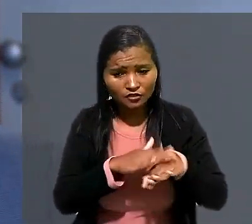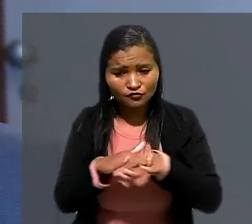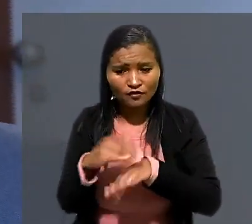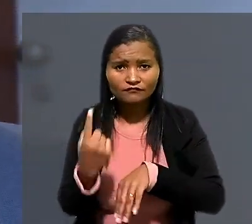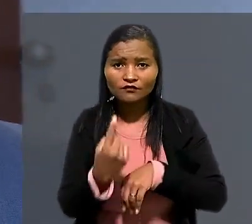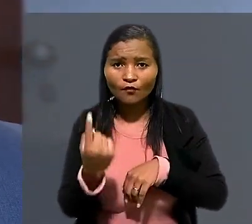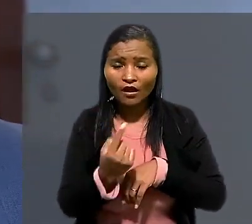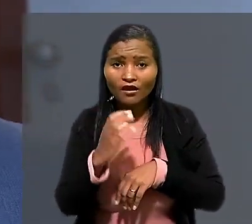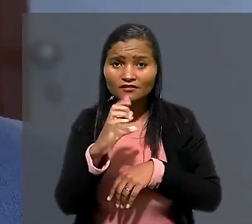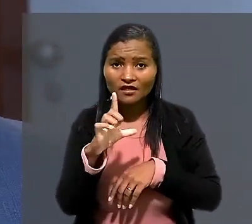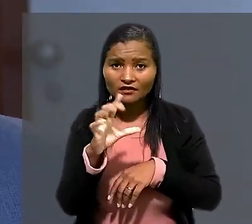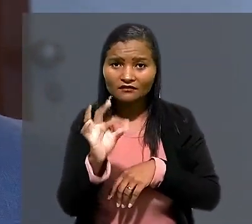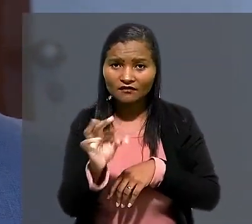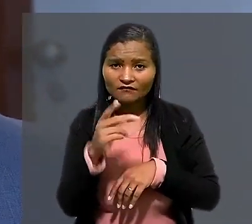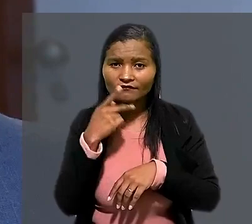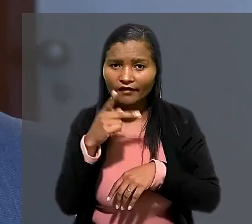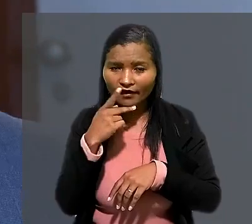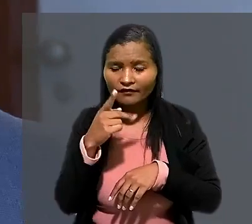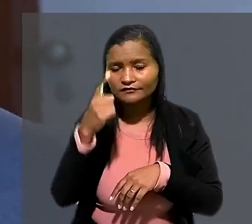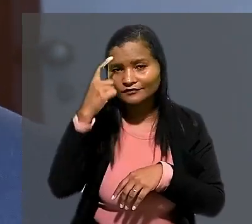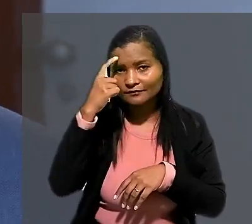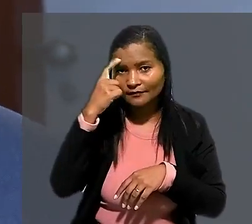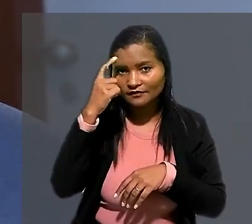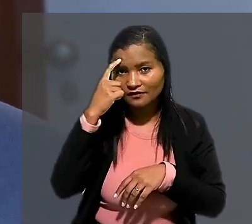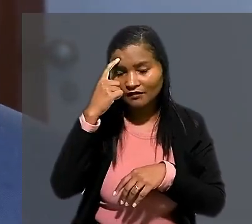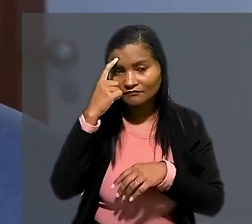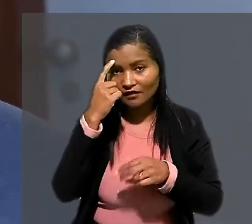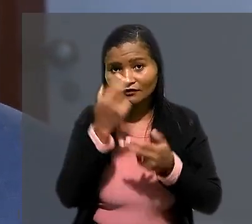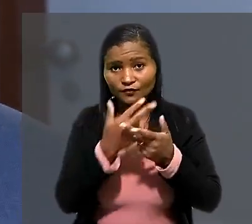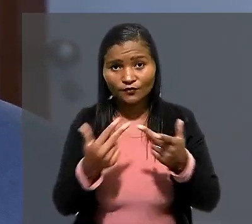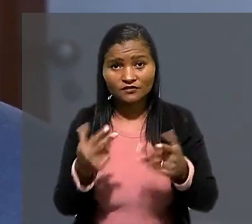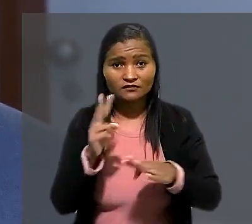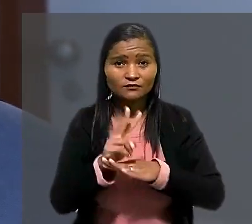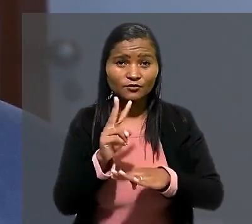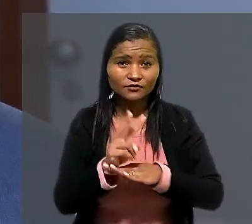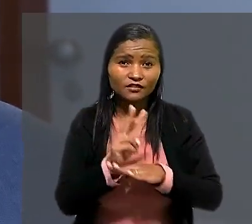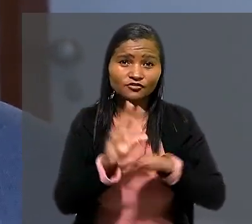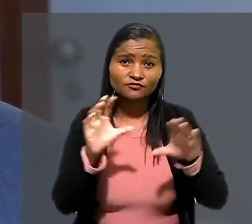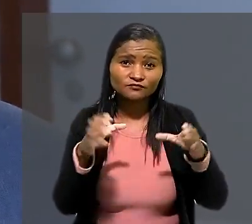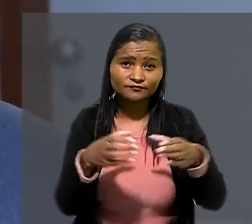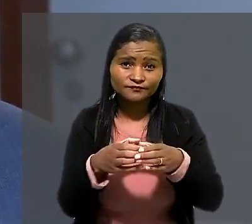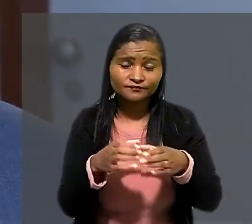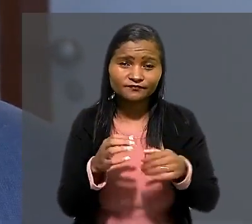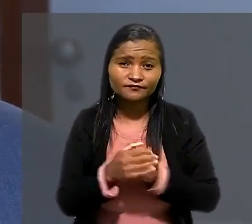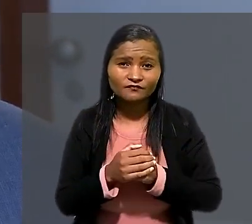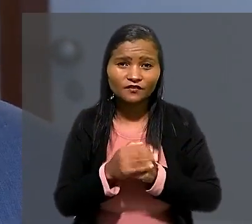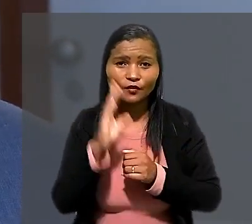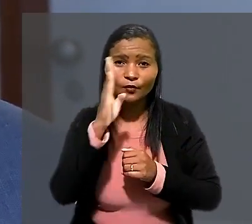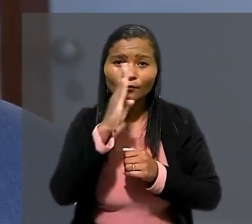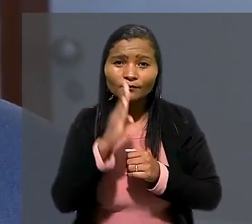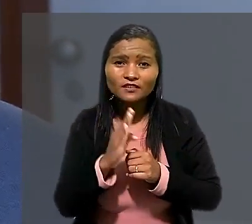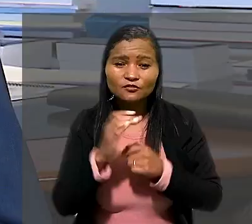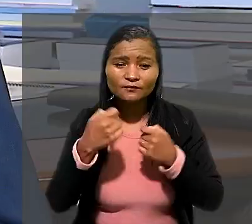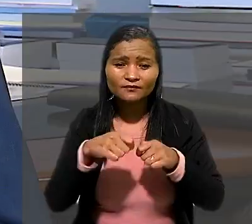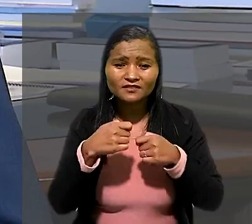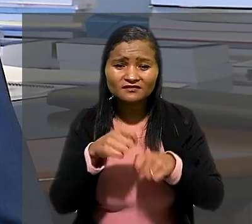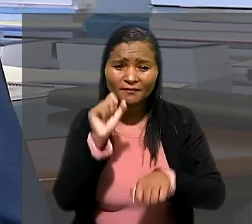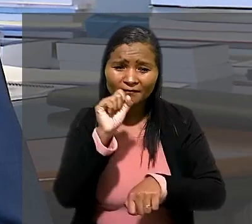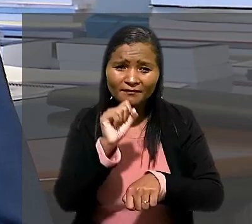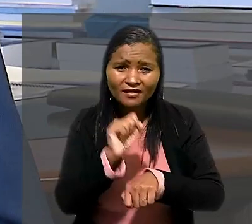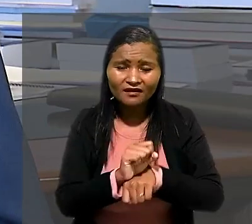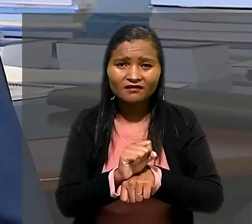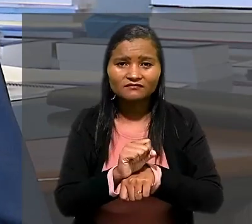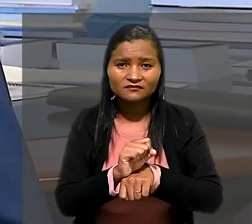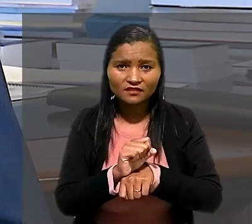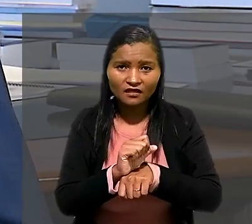do que ações individuais, a CLT reforça a necessidade de se pensar medidas que protejam a coletividade. O Brasil